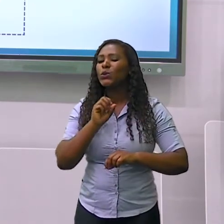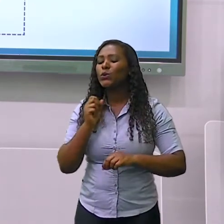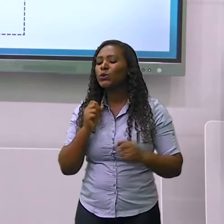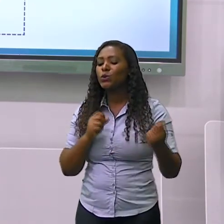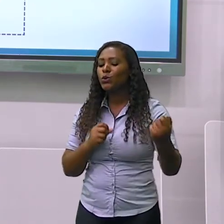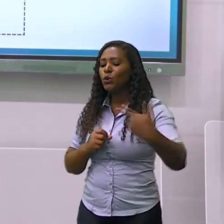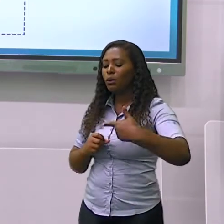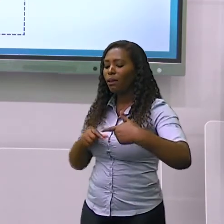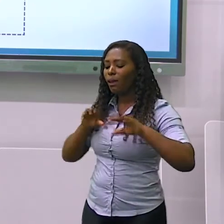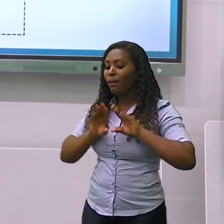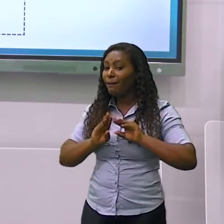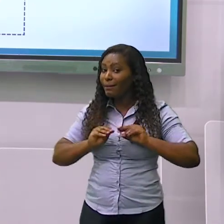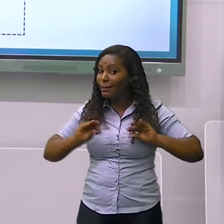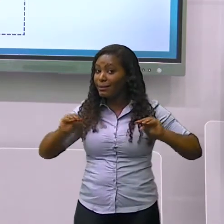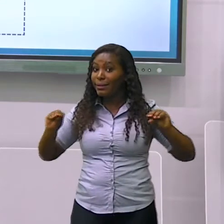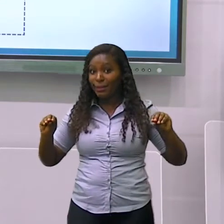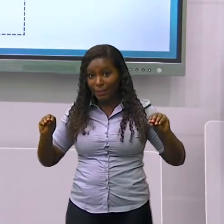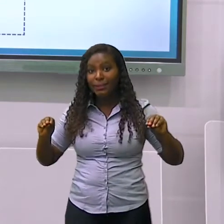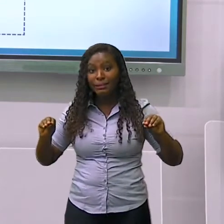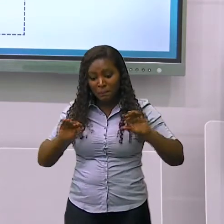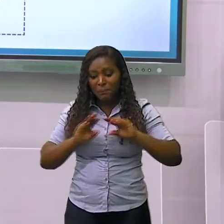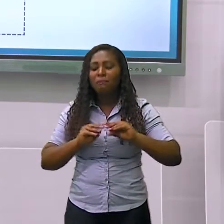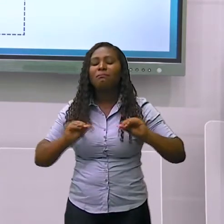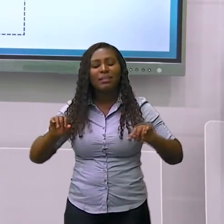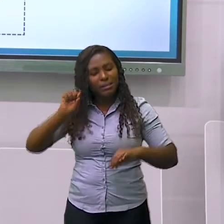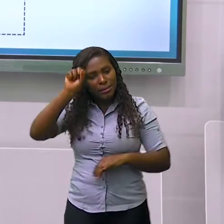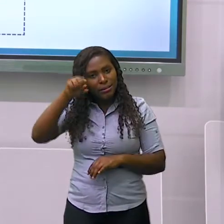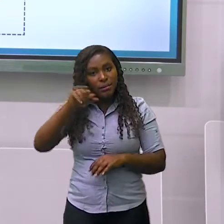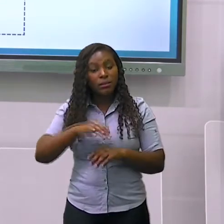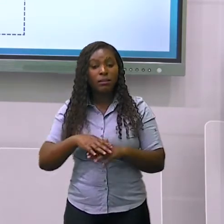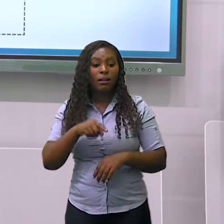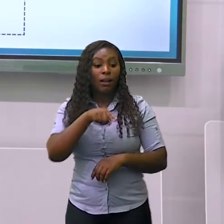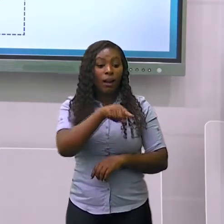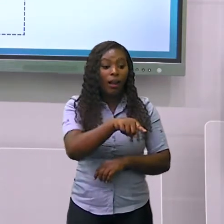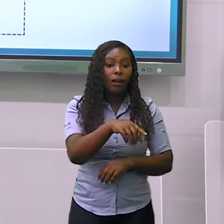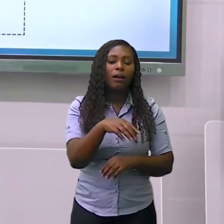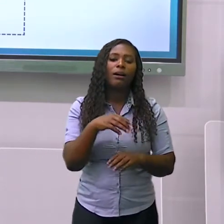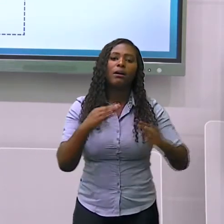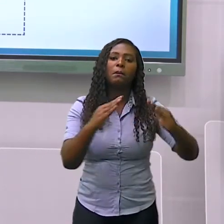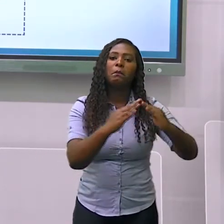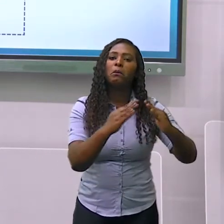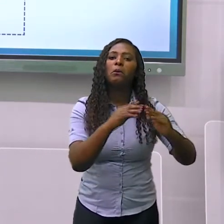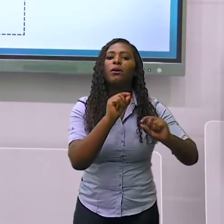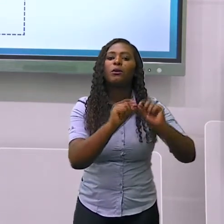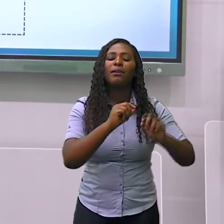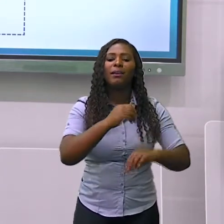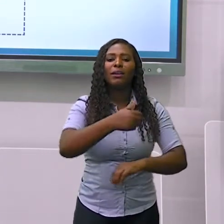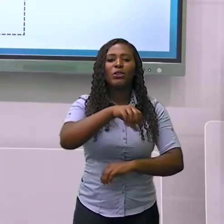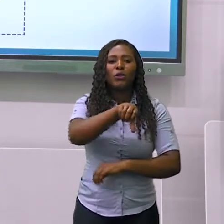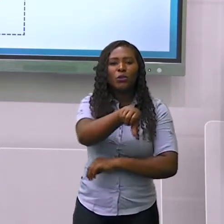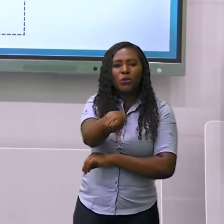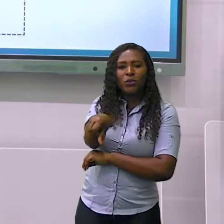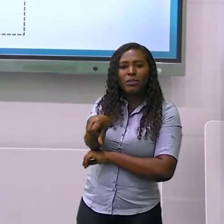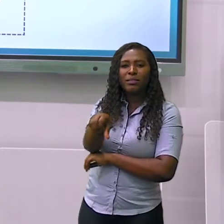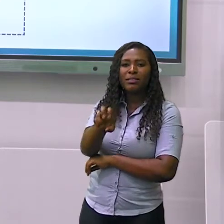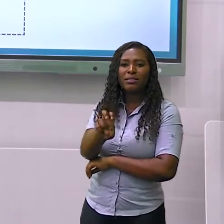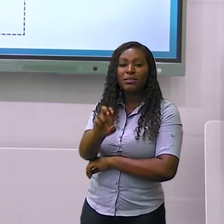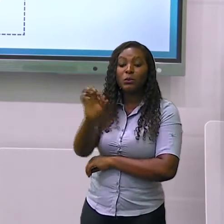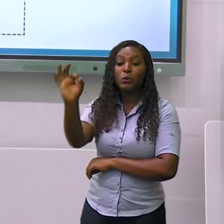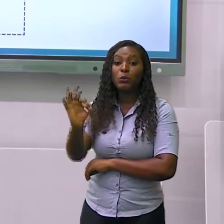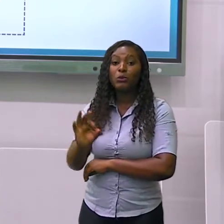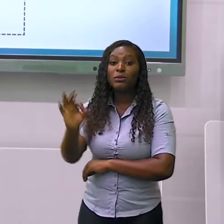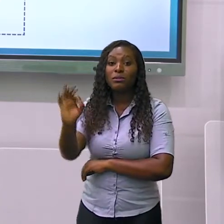Os mares e oceanos são o lar de 95% dos seres vivos e